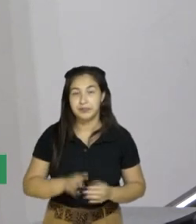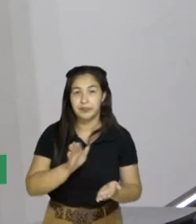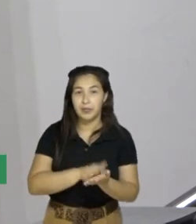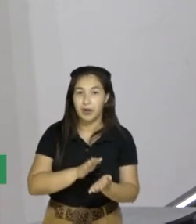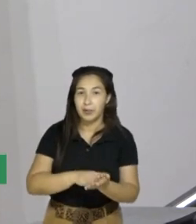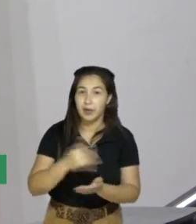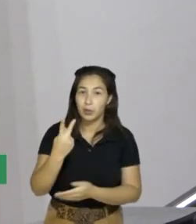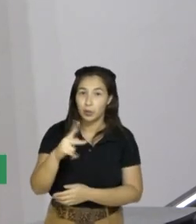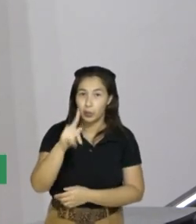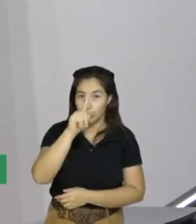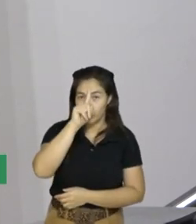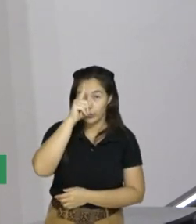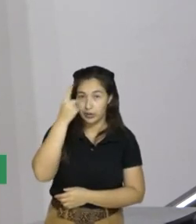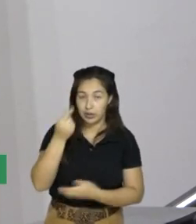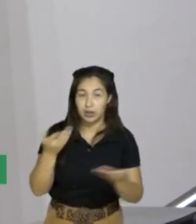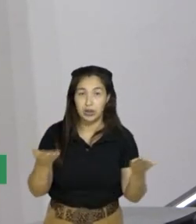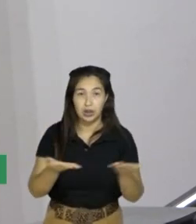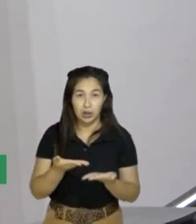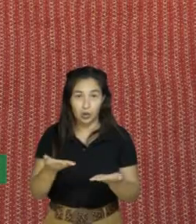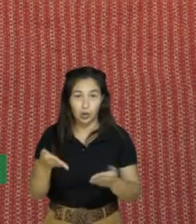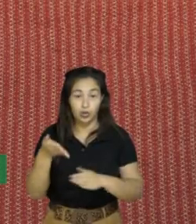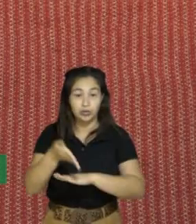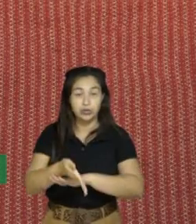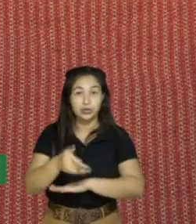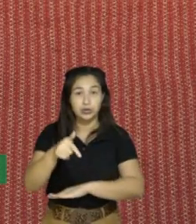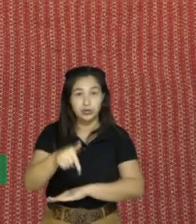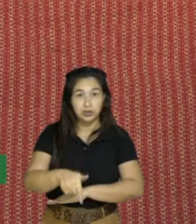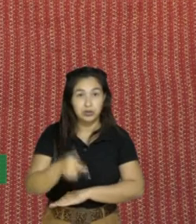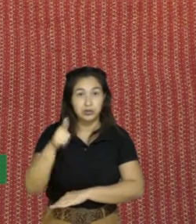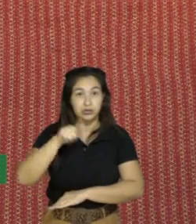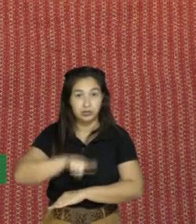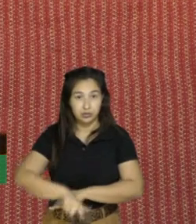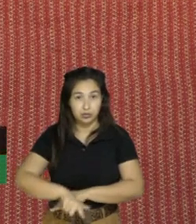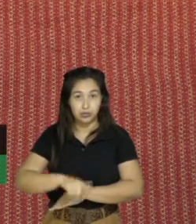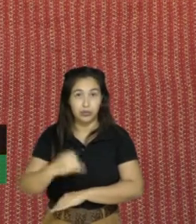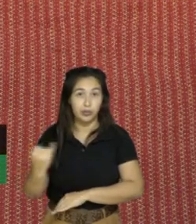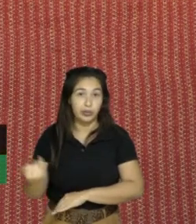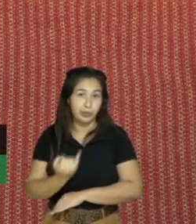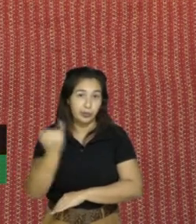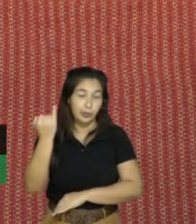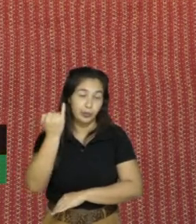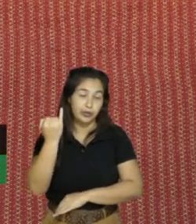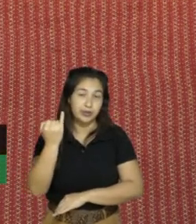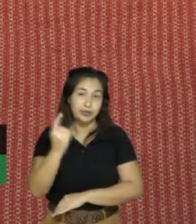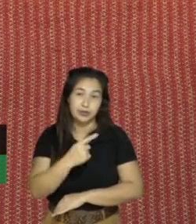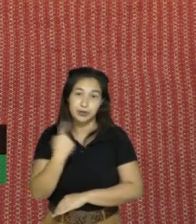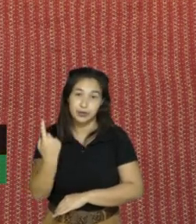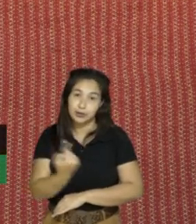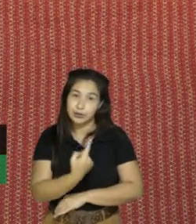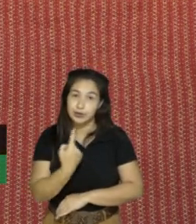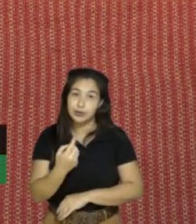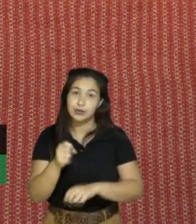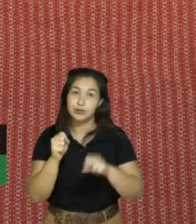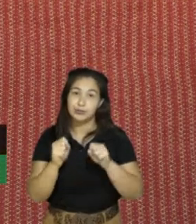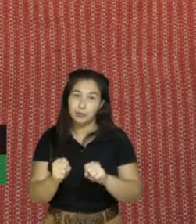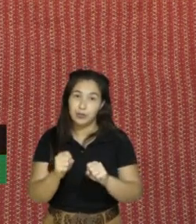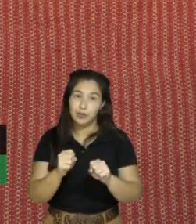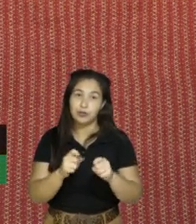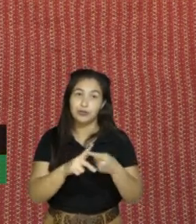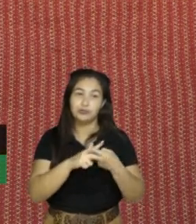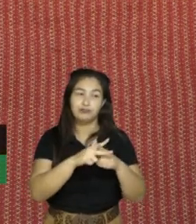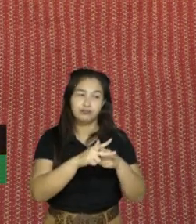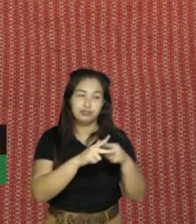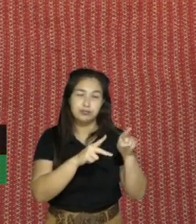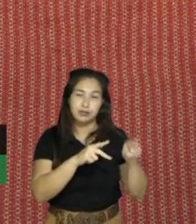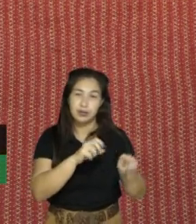e a gente agora traz para essa casa novamente algo importante para a gente ter aí a recuperação das nossas